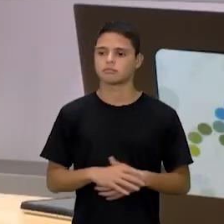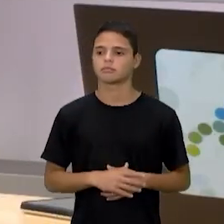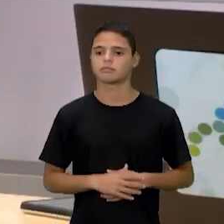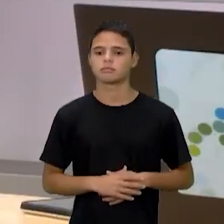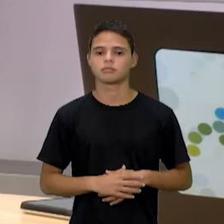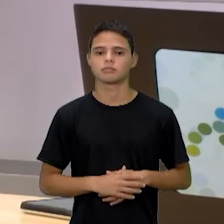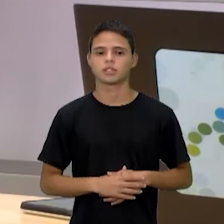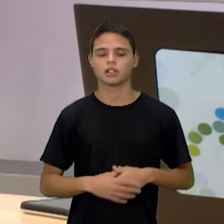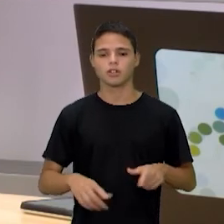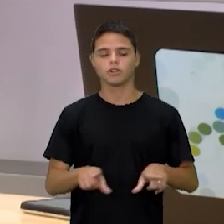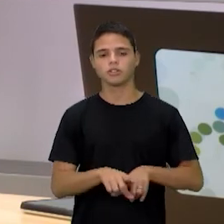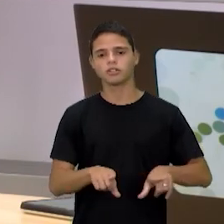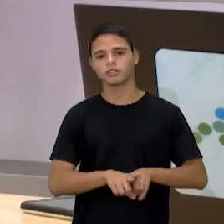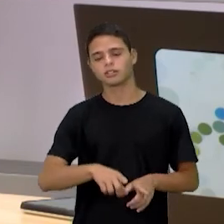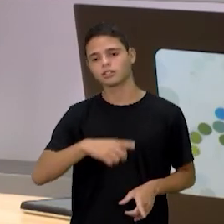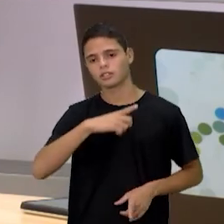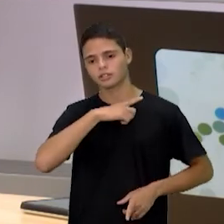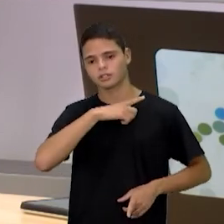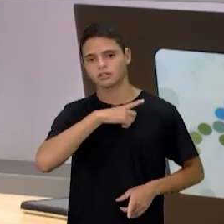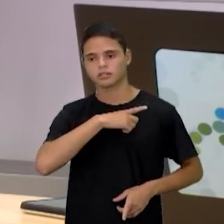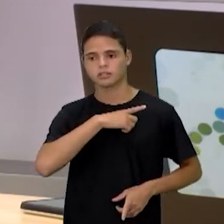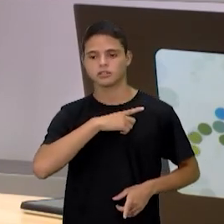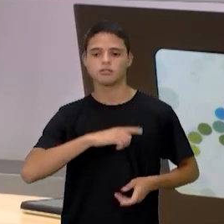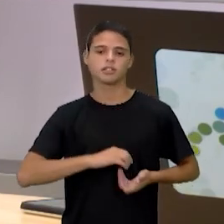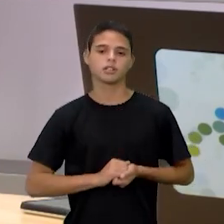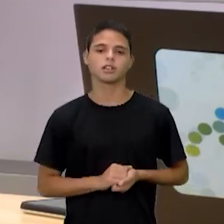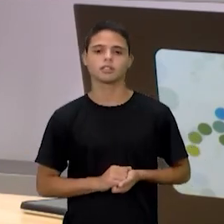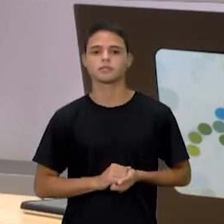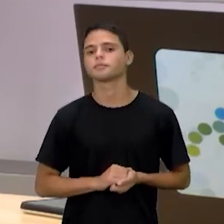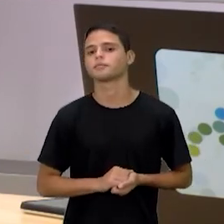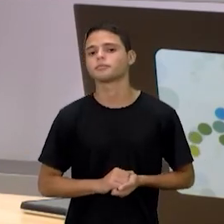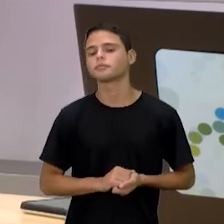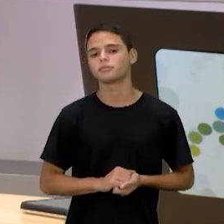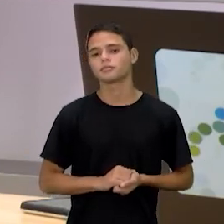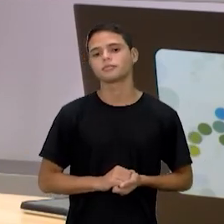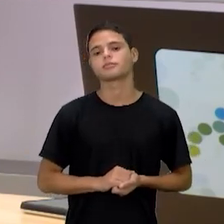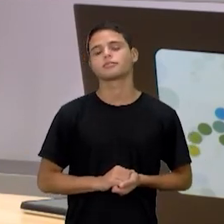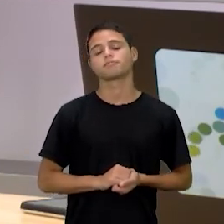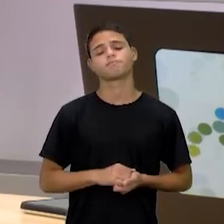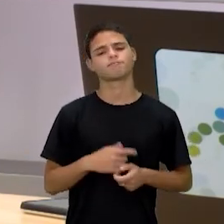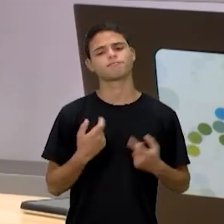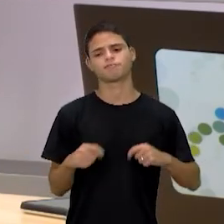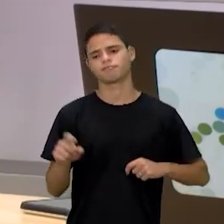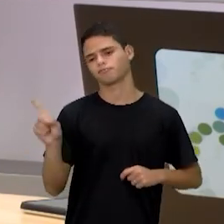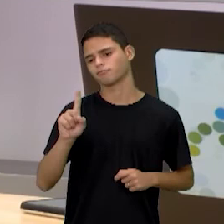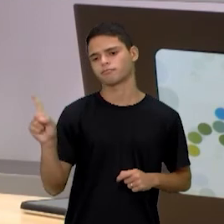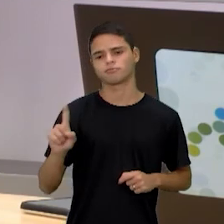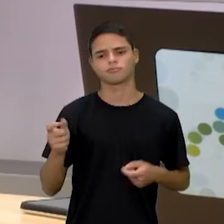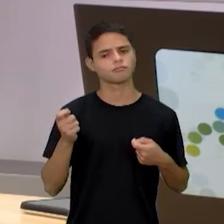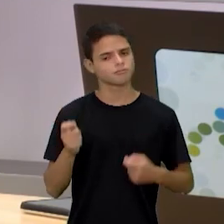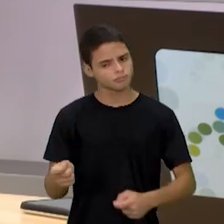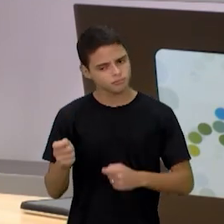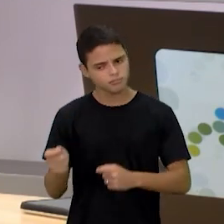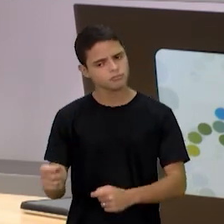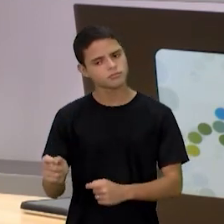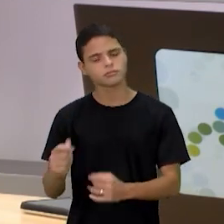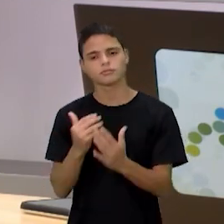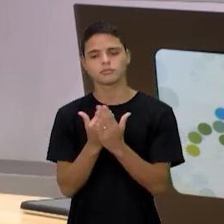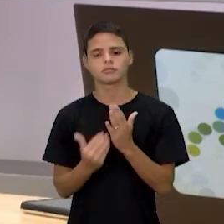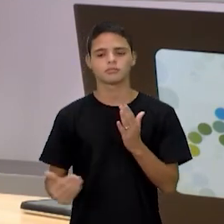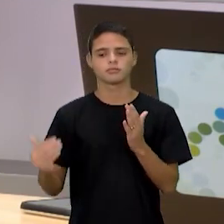aí, esse consumismo exacerbado, principalmente aquele que não é necessário, ele é um dos maiores, os fatores que